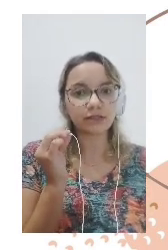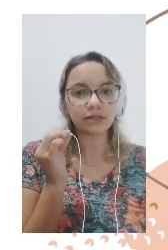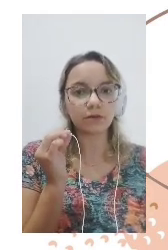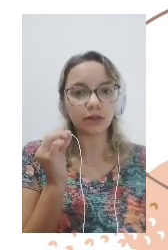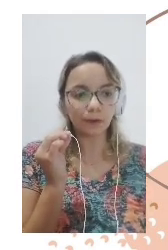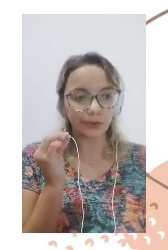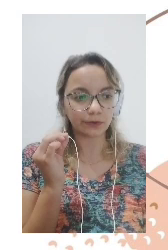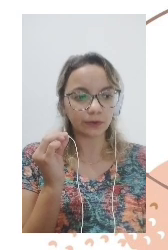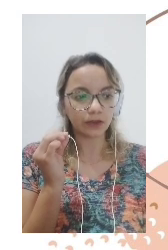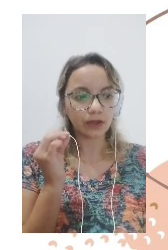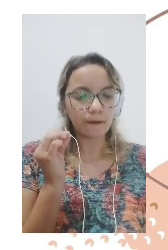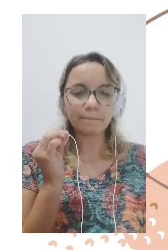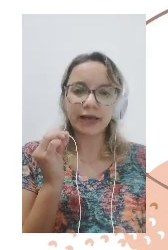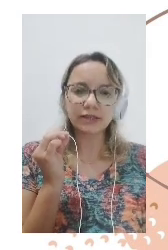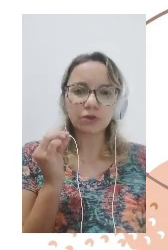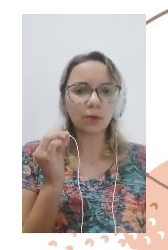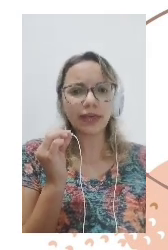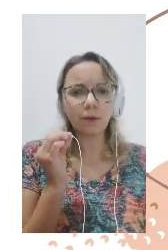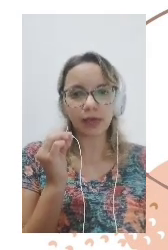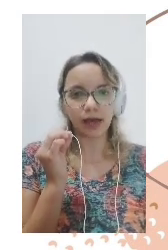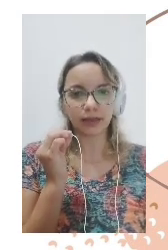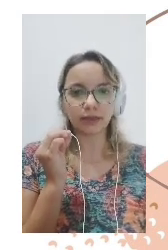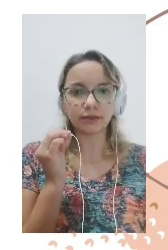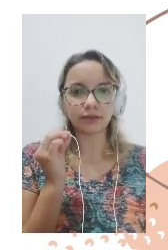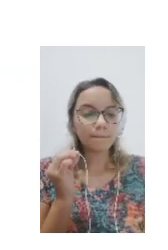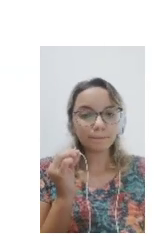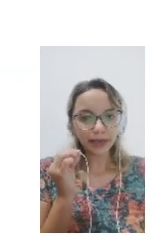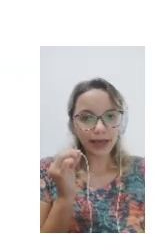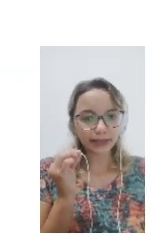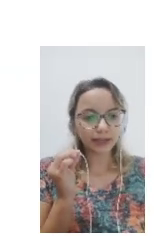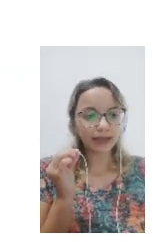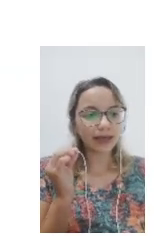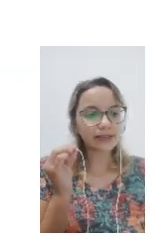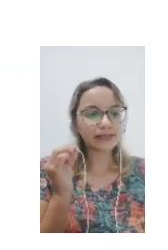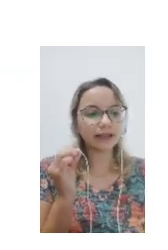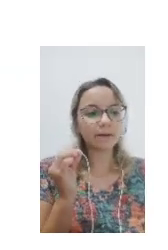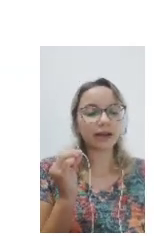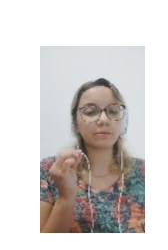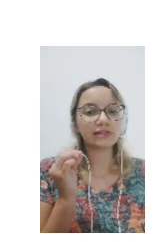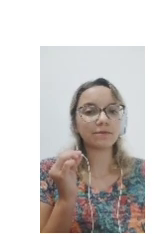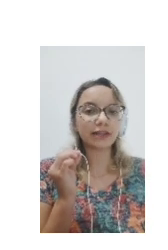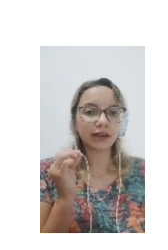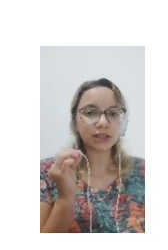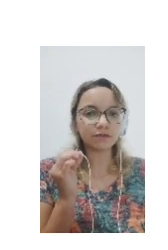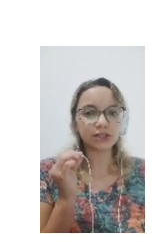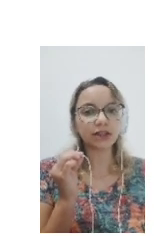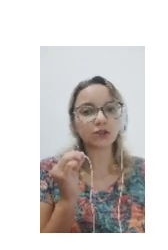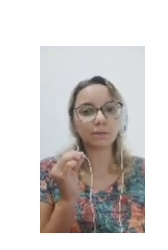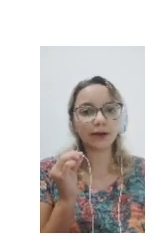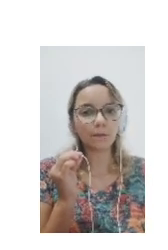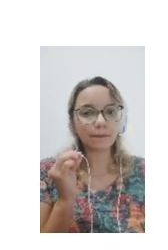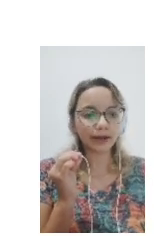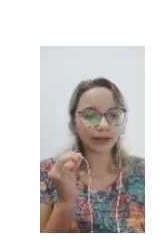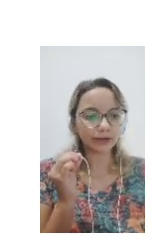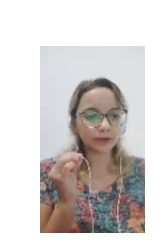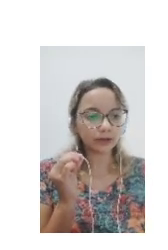MEV 458. Mas o que é o MIAC? MIAC é a sigla para Museu Interativo de